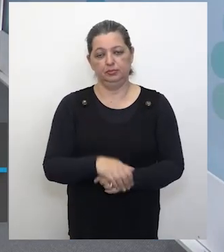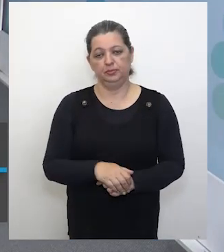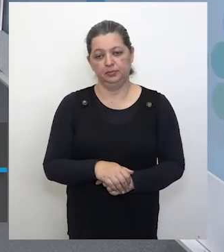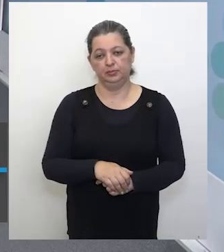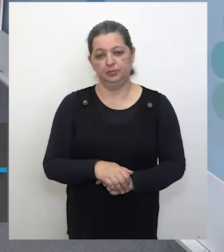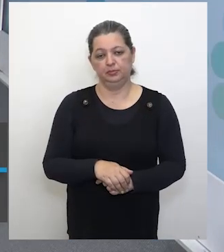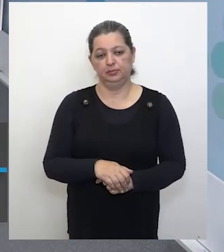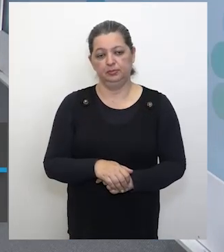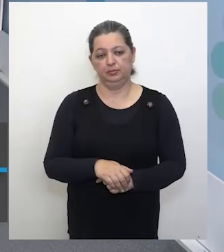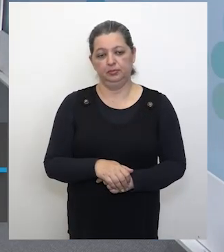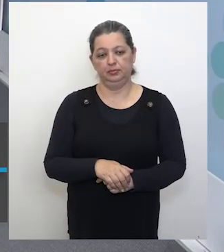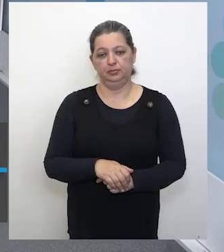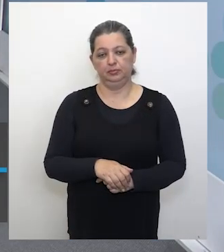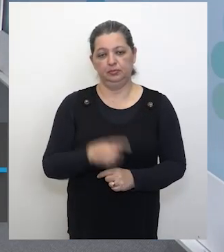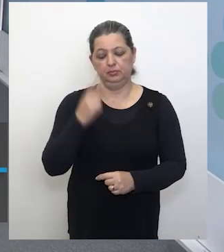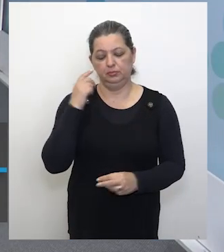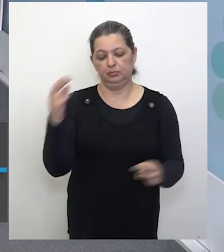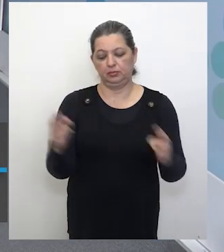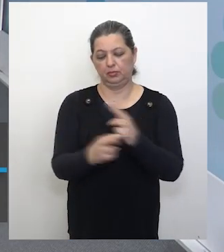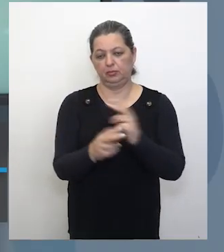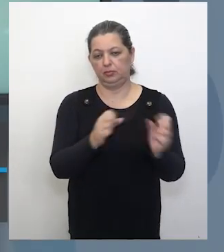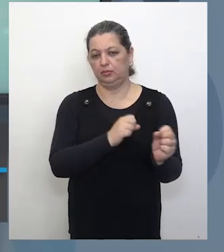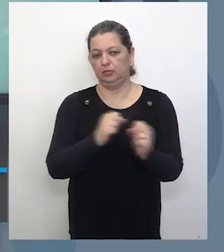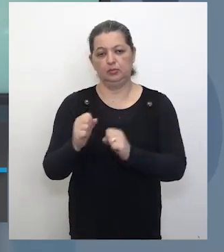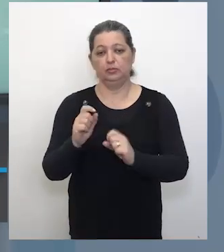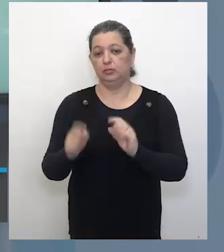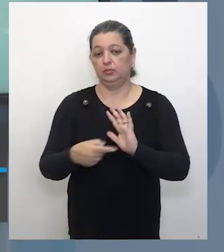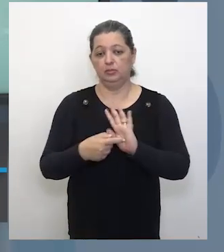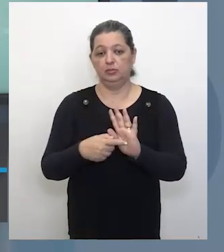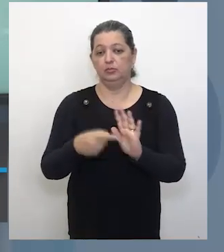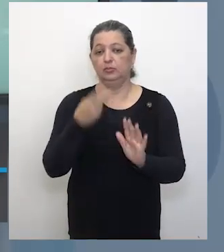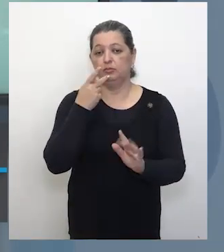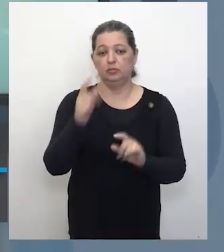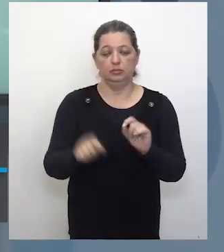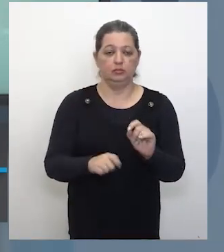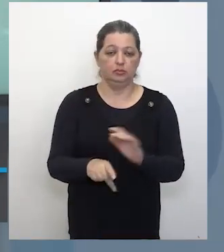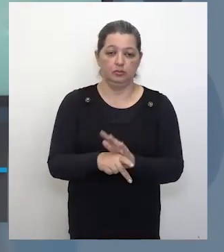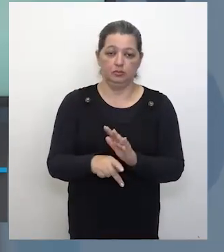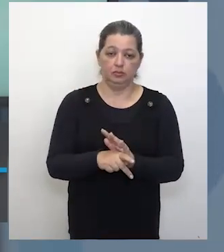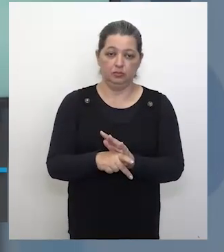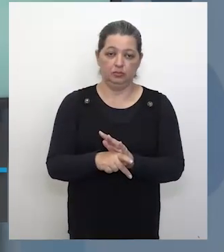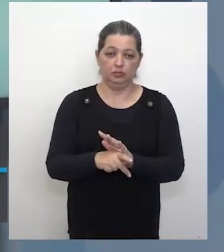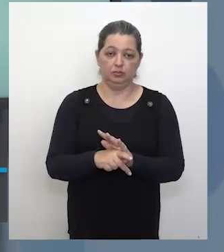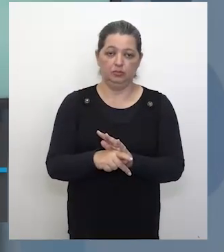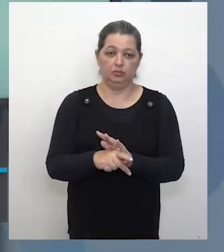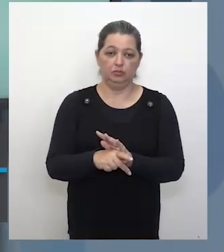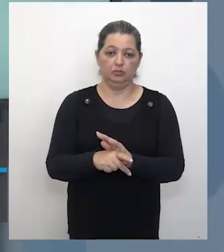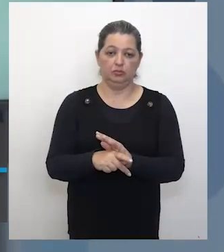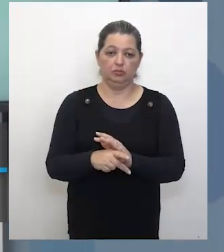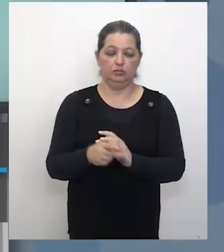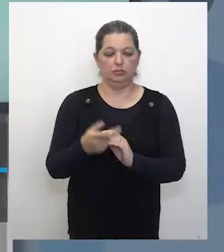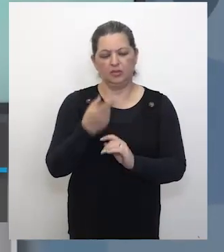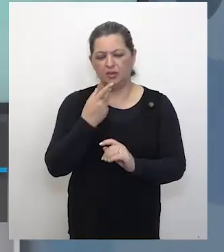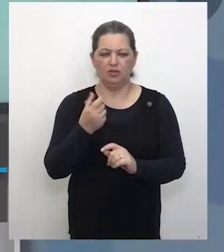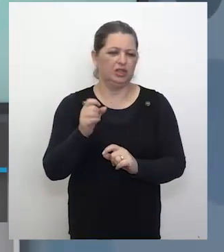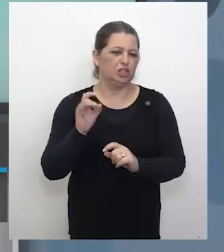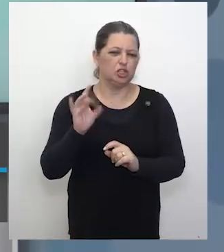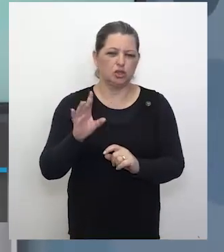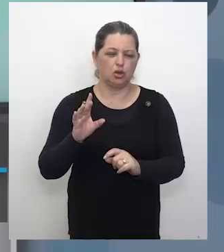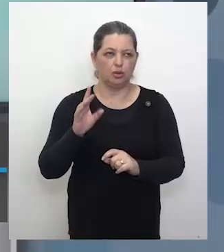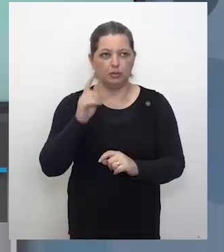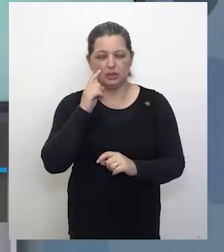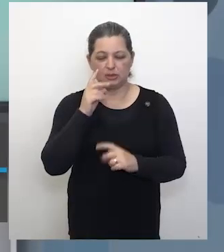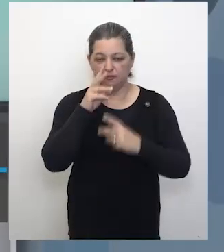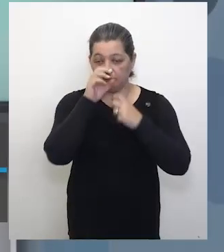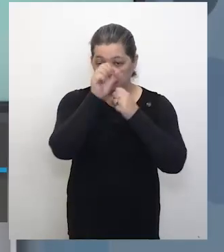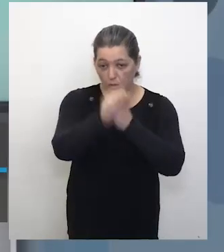que é importante entender que relação de poder, quando a gente fala, a relação de poder, ela não necessariamente é o poder pela força, né? O